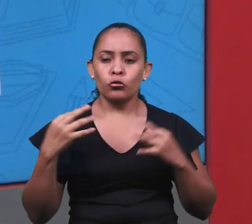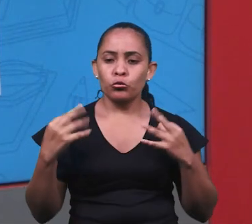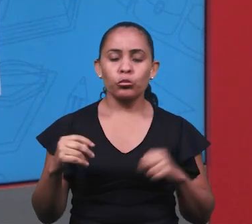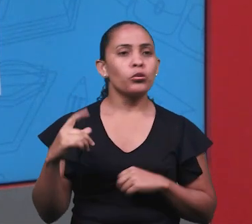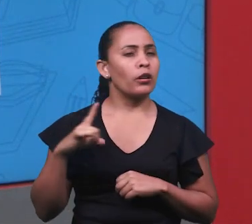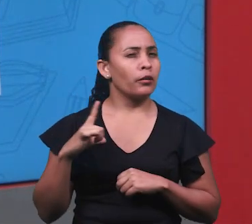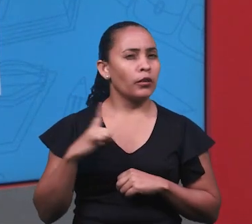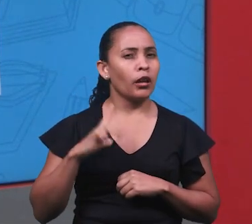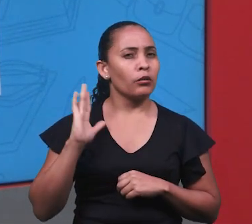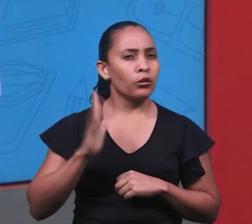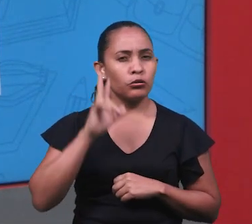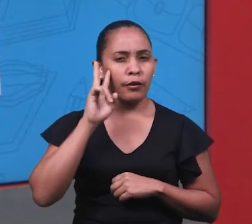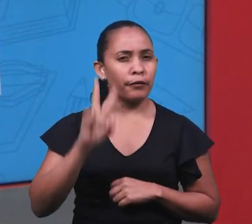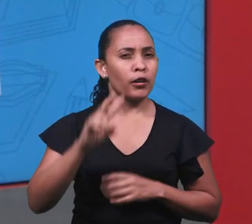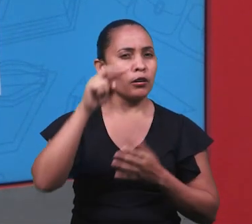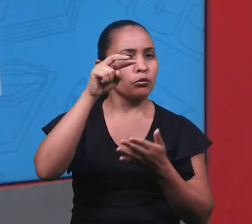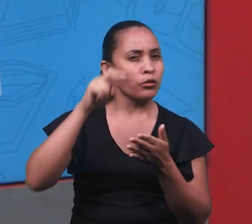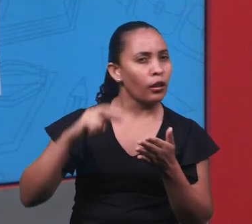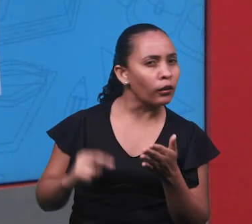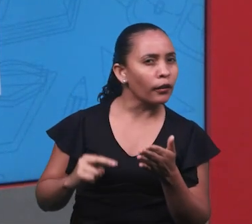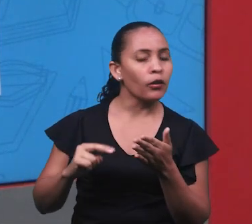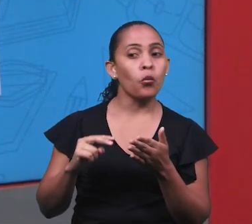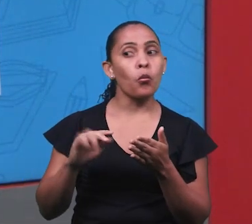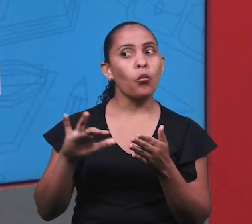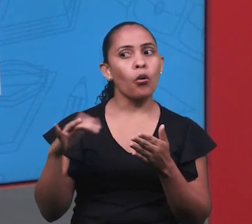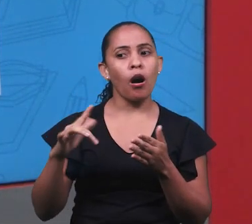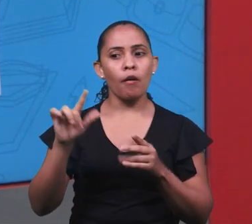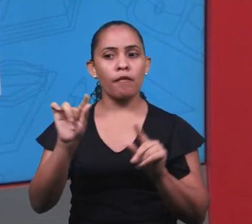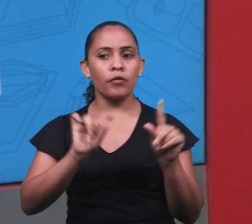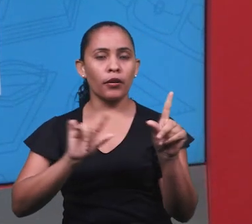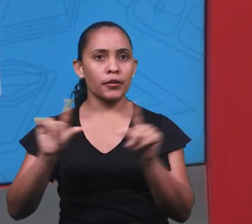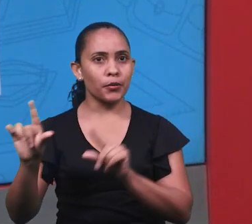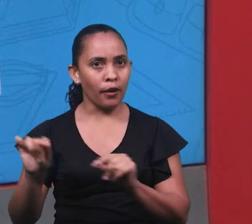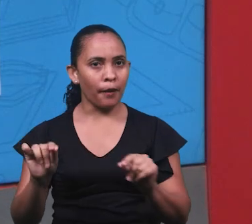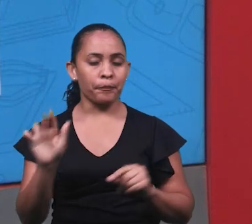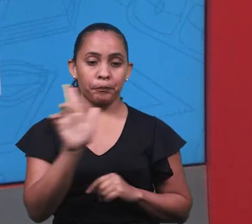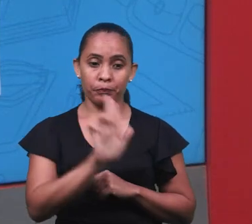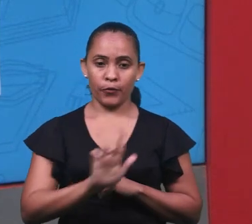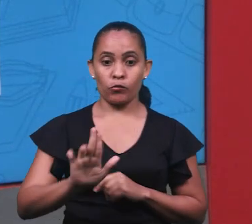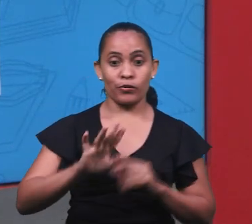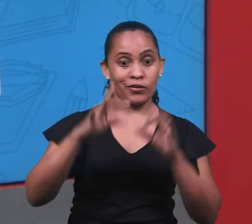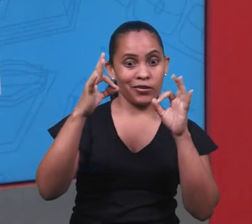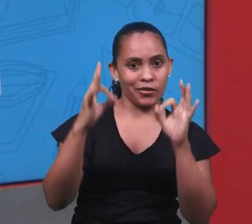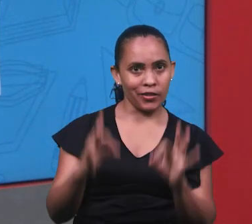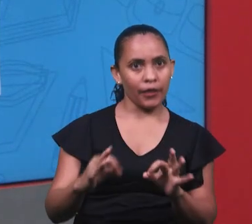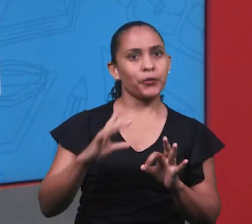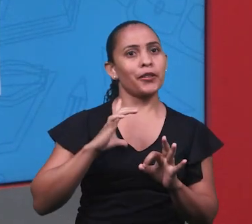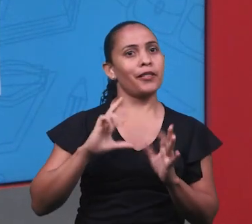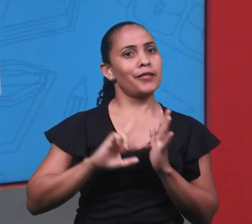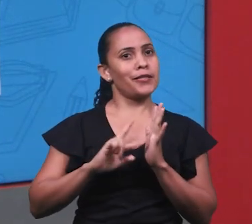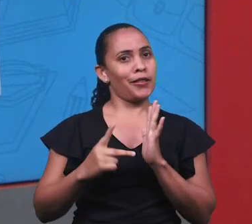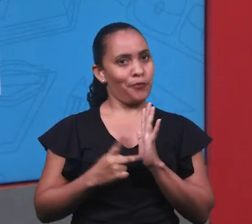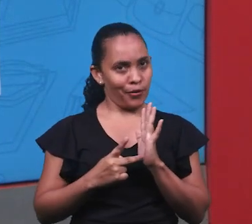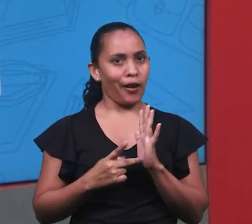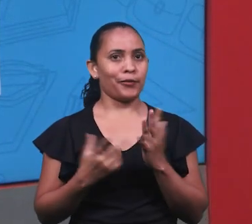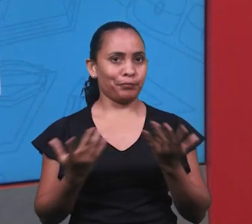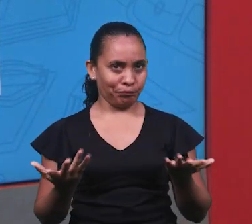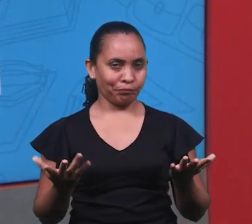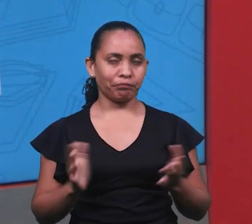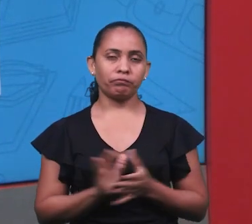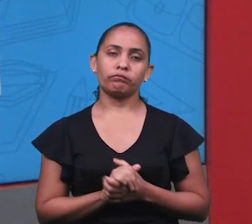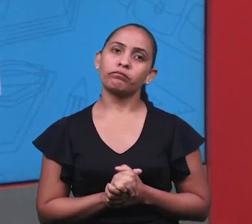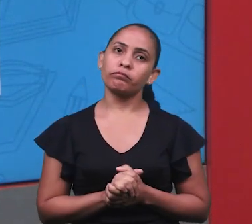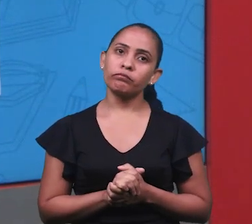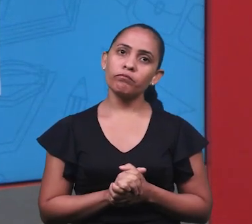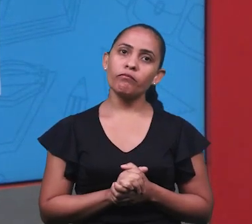tenho, qual repertório eu vou escolher de modo que eu faça o uso adequado e gere sentido? É produção de sentido.